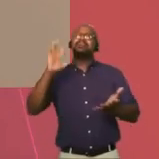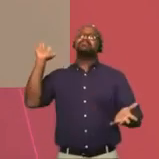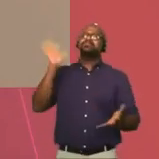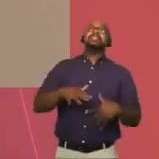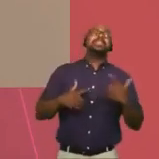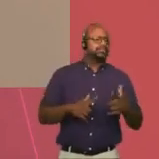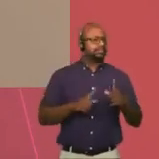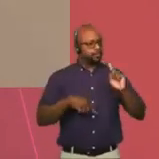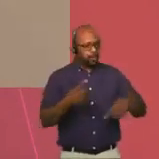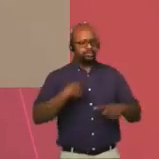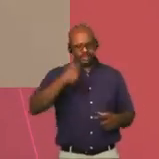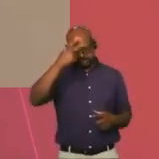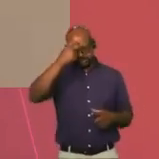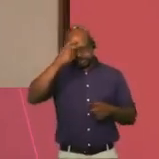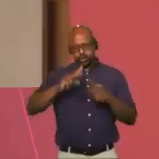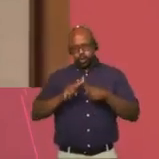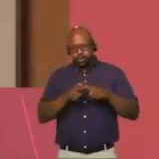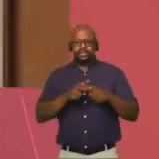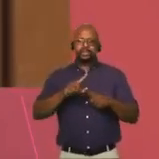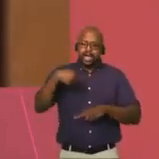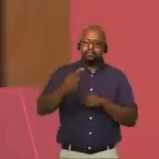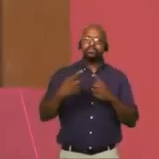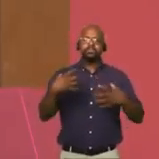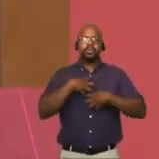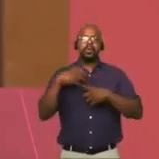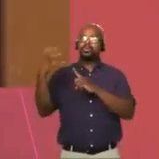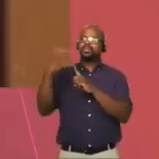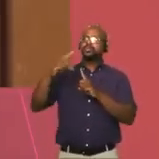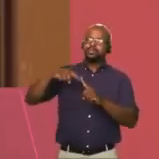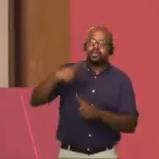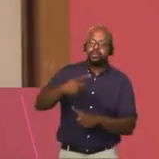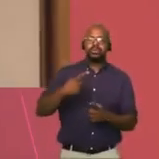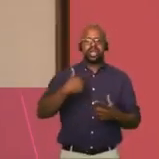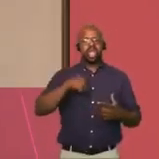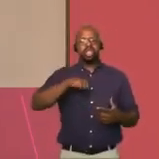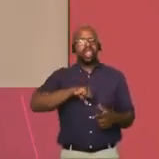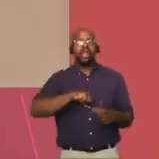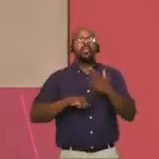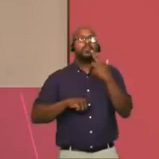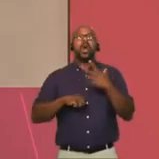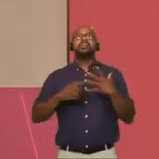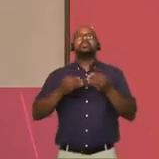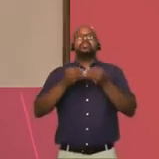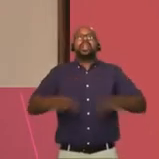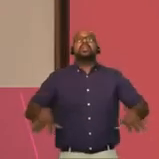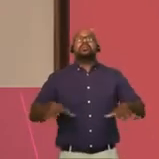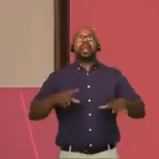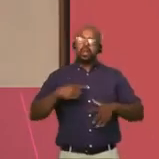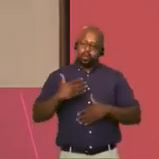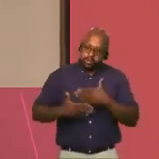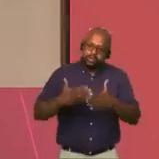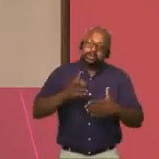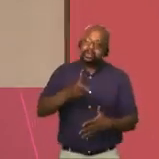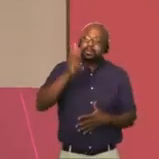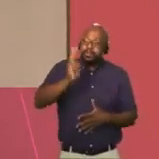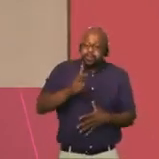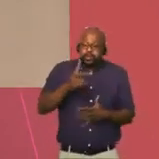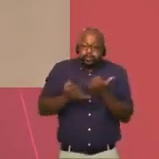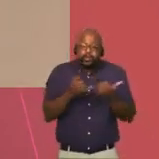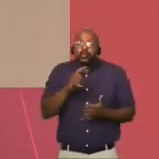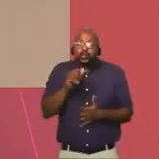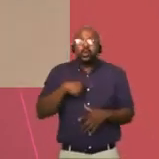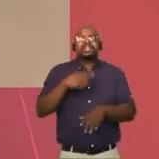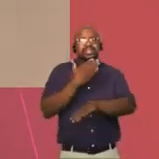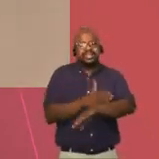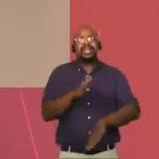salgado a seguinte tem que ser o que consertar aquilo e da com a pressão no seguinte aquela frustração não pode condicionar nela continuidade daqui do mesmo jogo mesmo